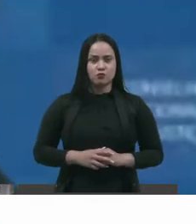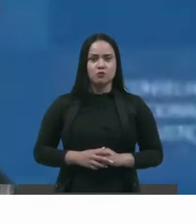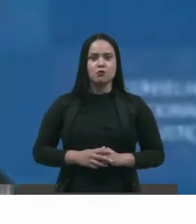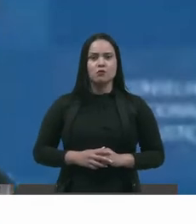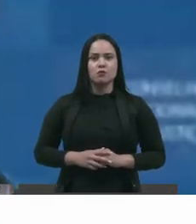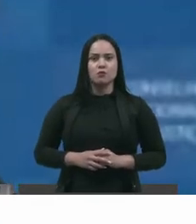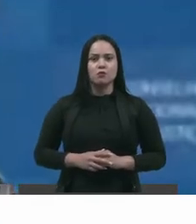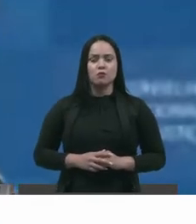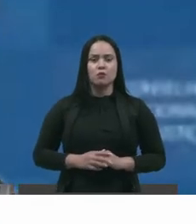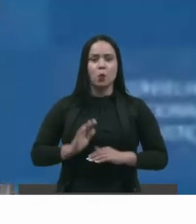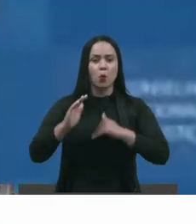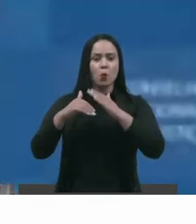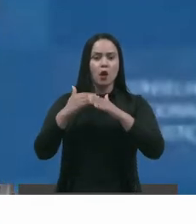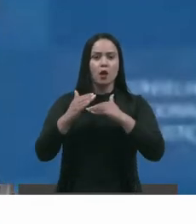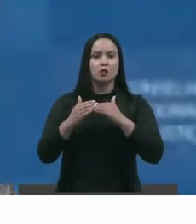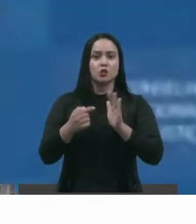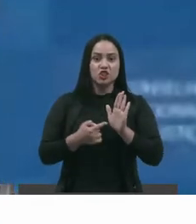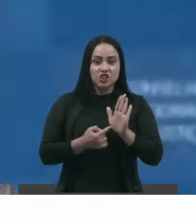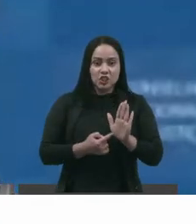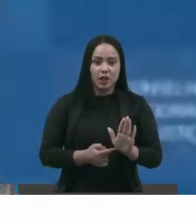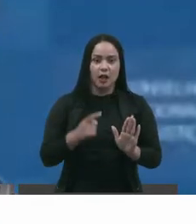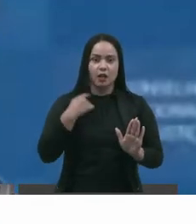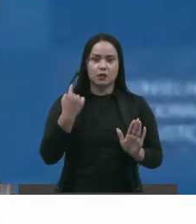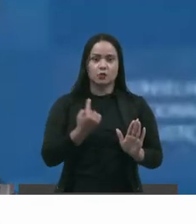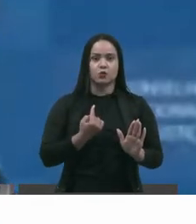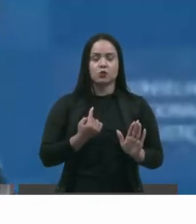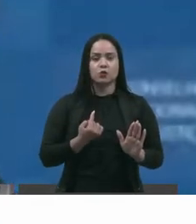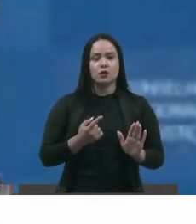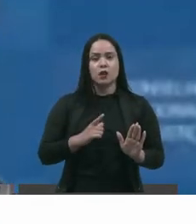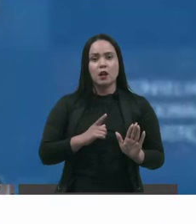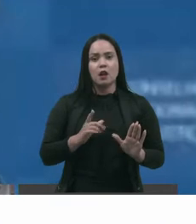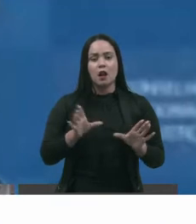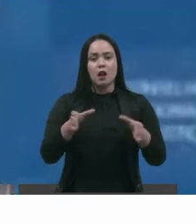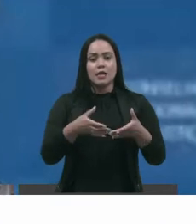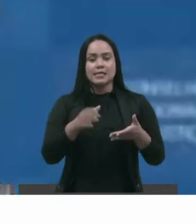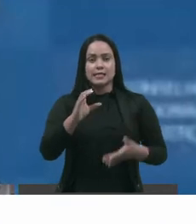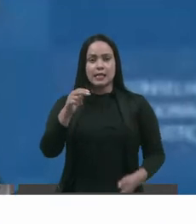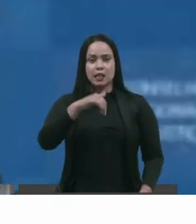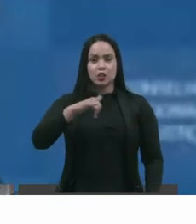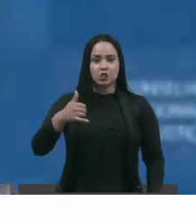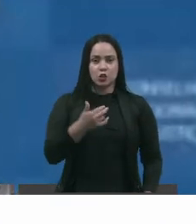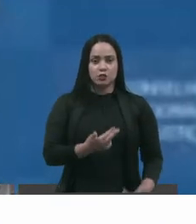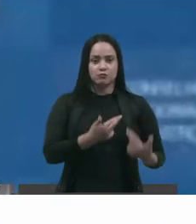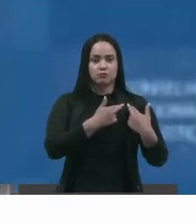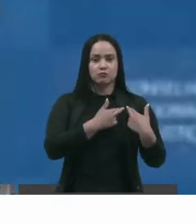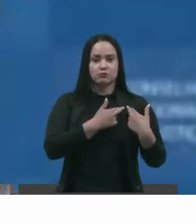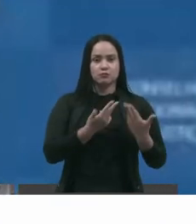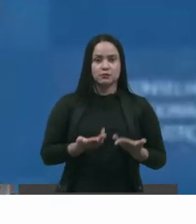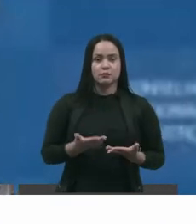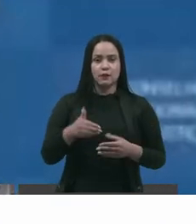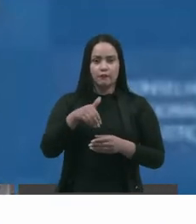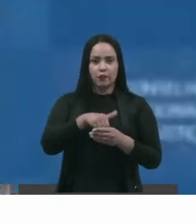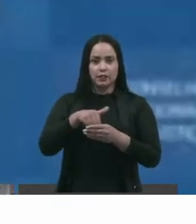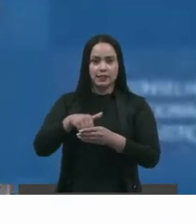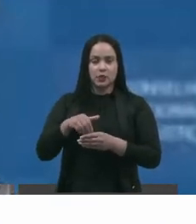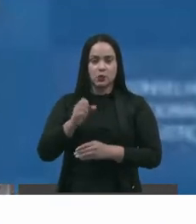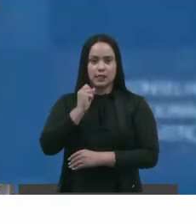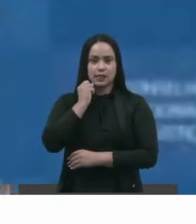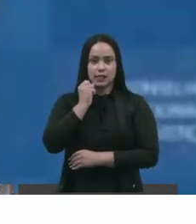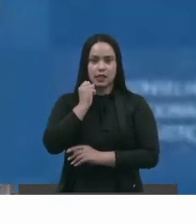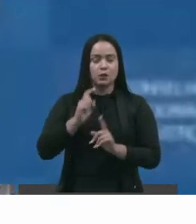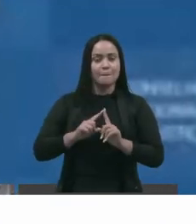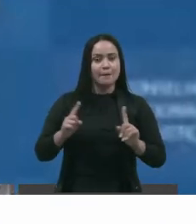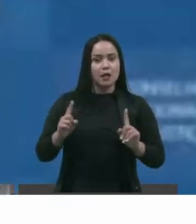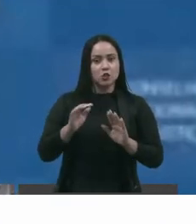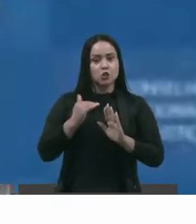a escolha, quando nós somos indicados ao cargo do CNJ, apenas a senhora não passa pela votação do Senado, mas todos